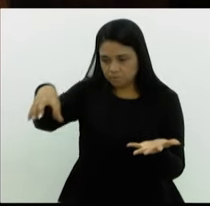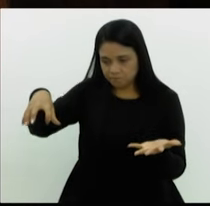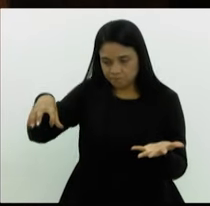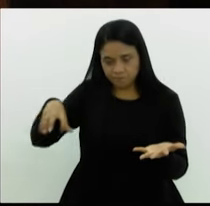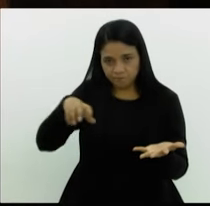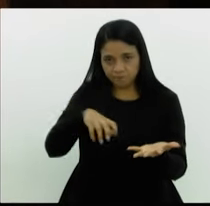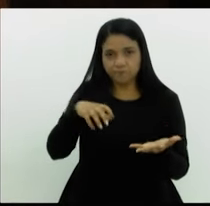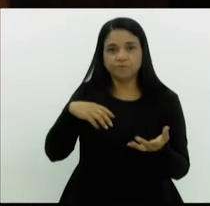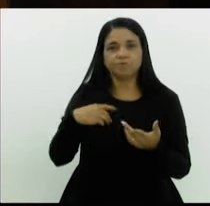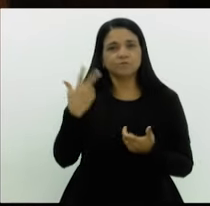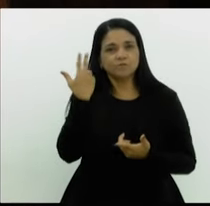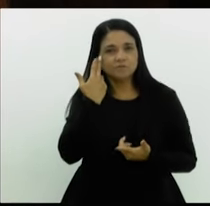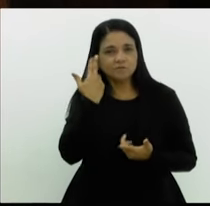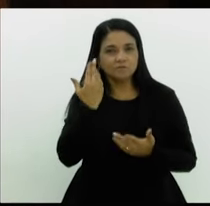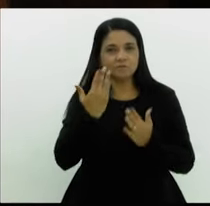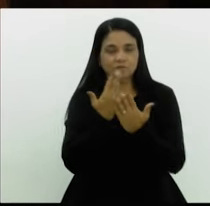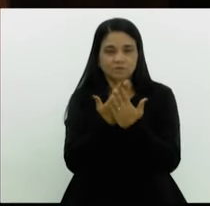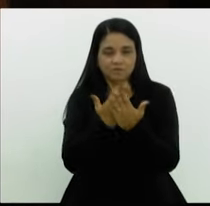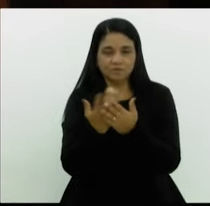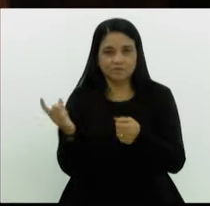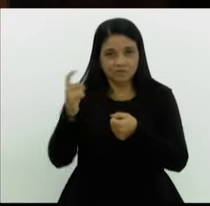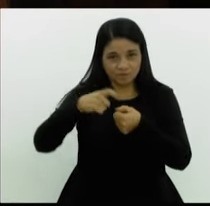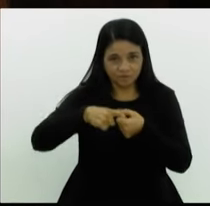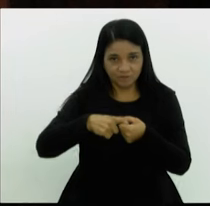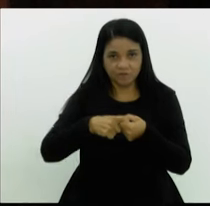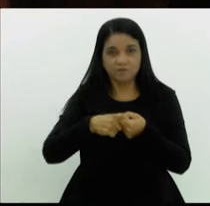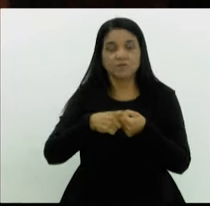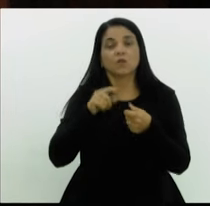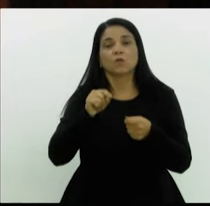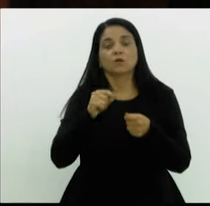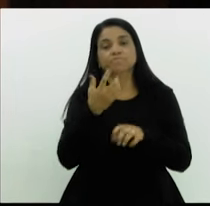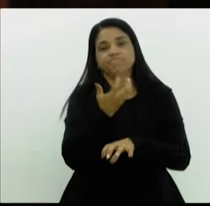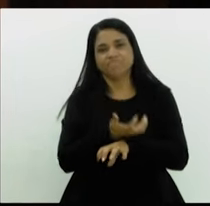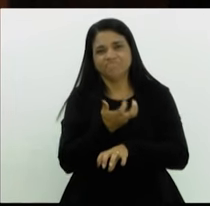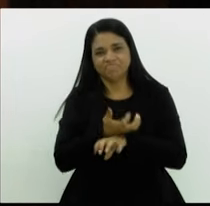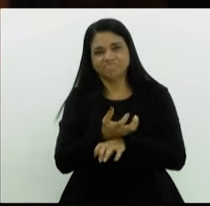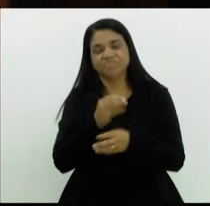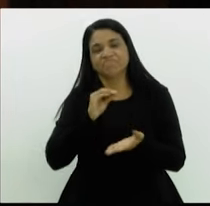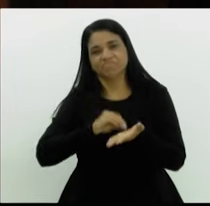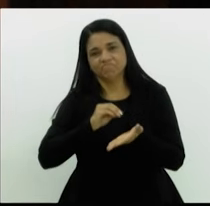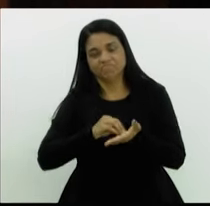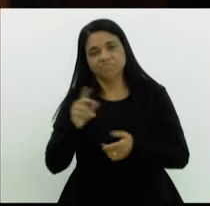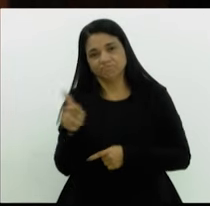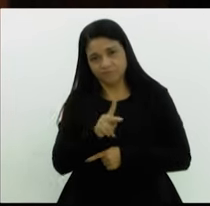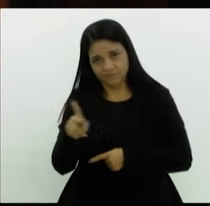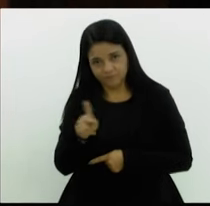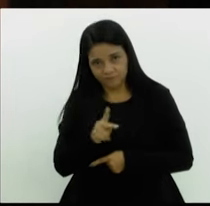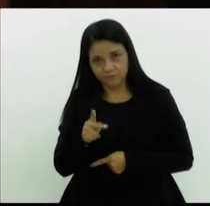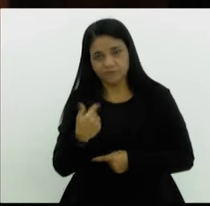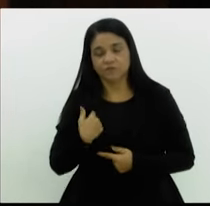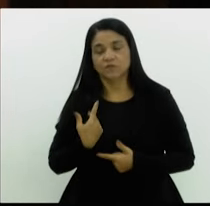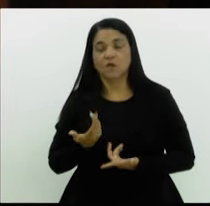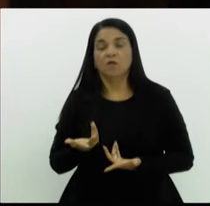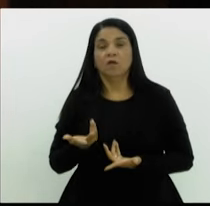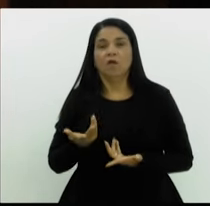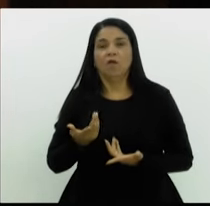normalidade as aulas naquelas matérias em que estão faltando efetivamente professores. Então,